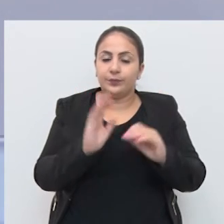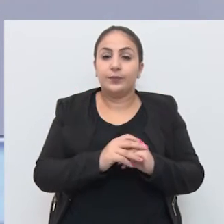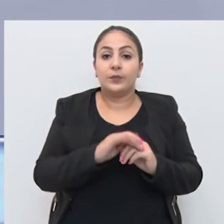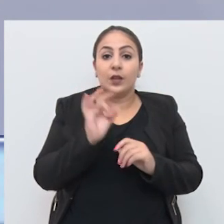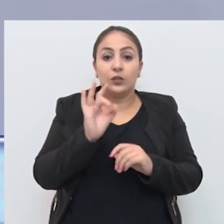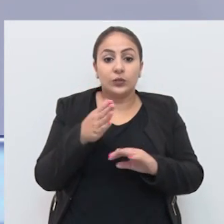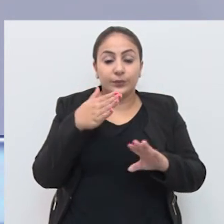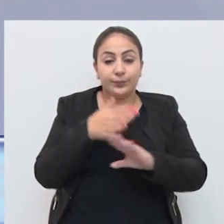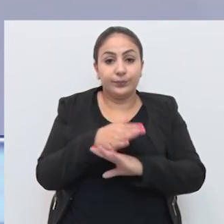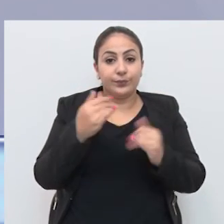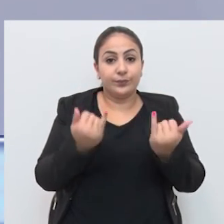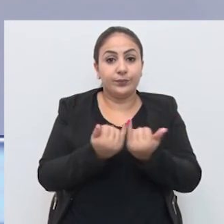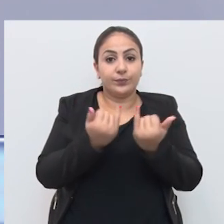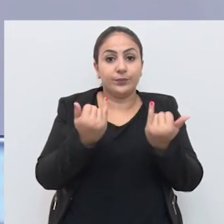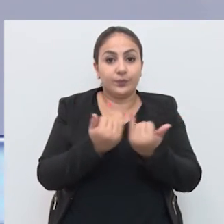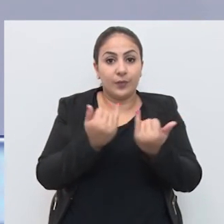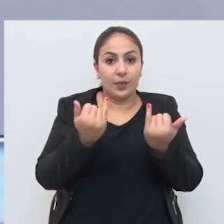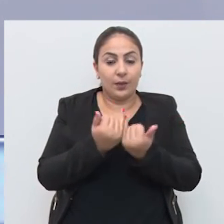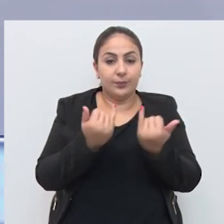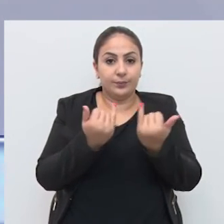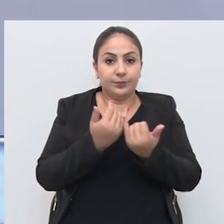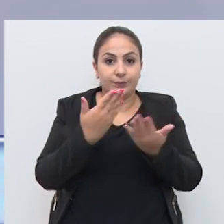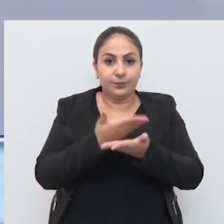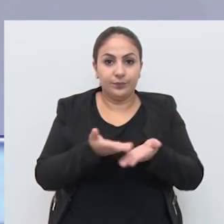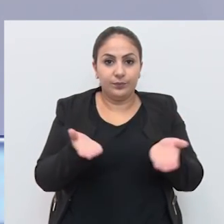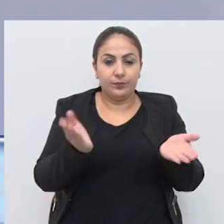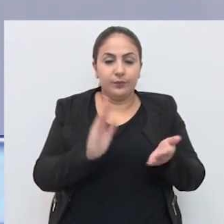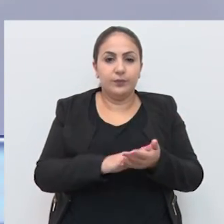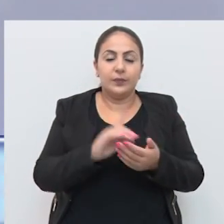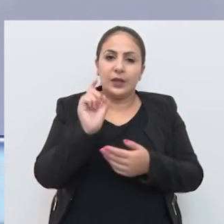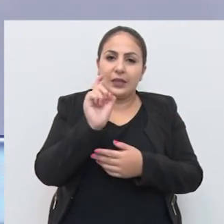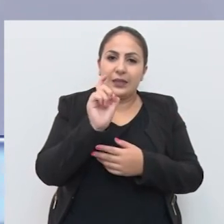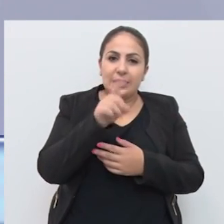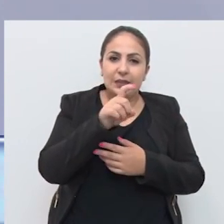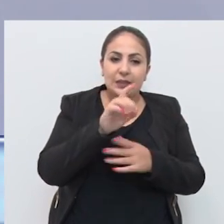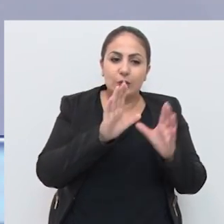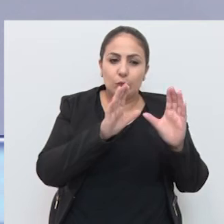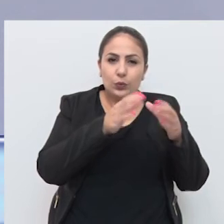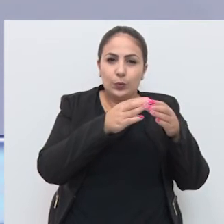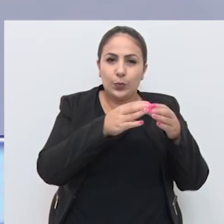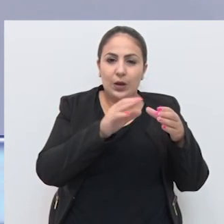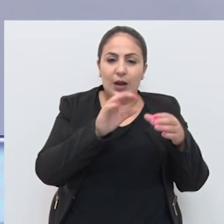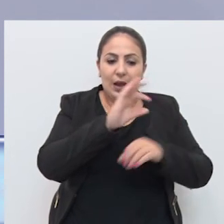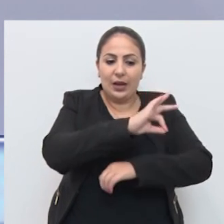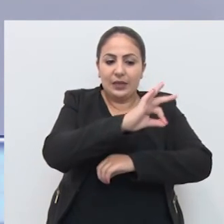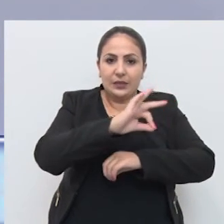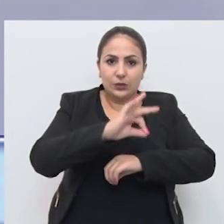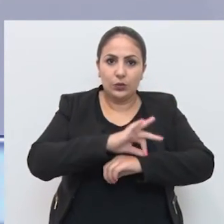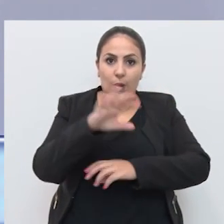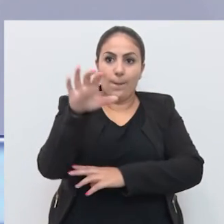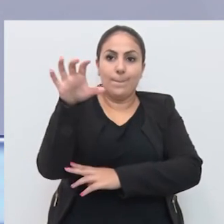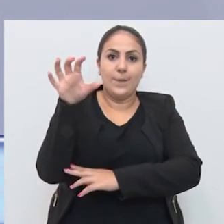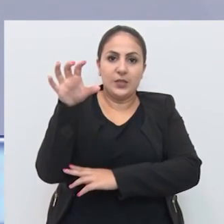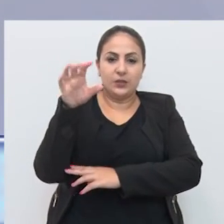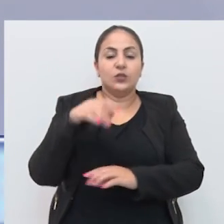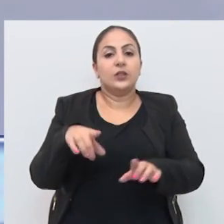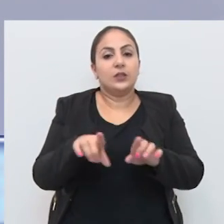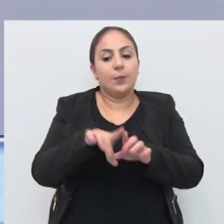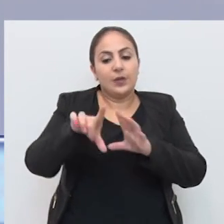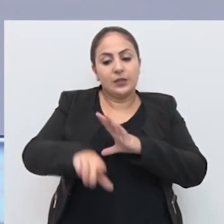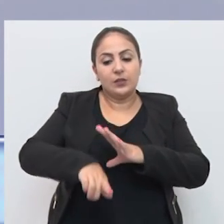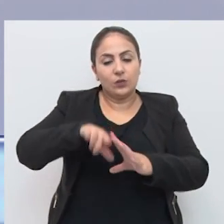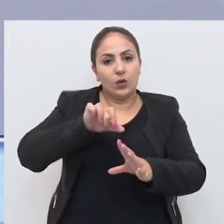simples. Basta acessar o site que está aparecendo no vídeo, clicar na categoria Arquitetura Paisagística